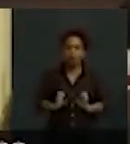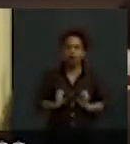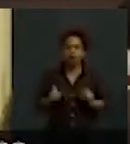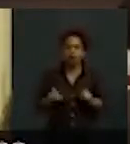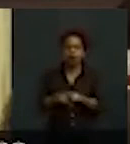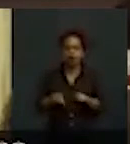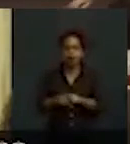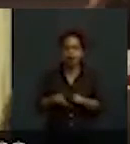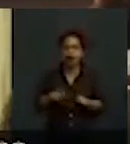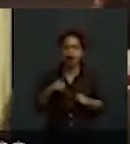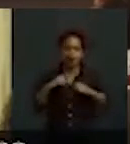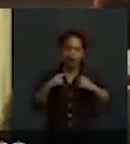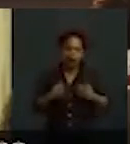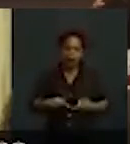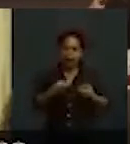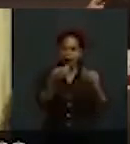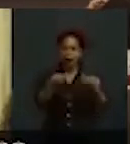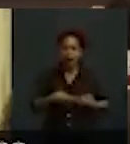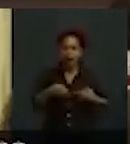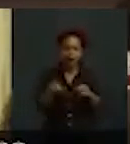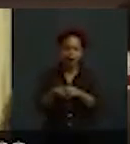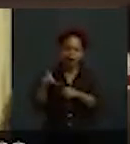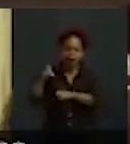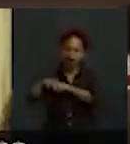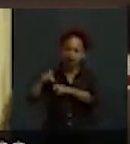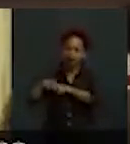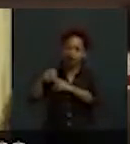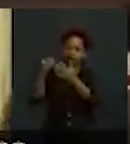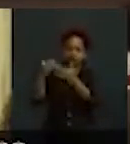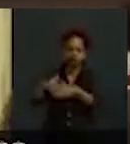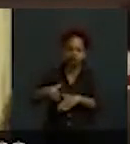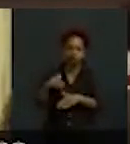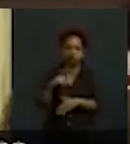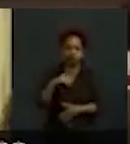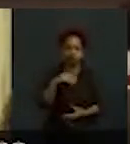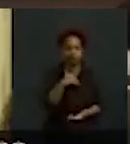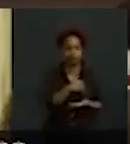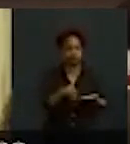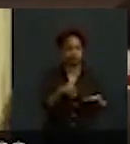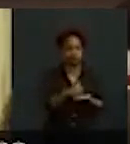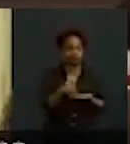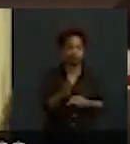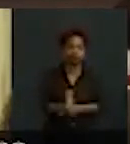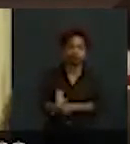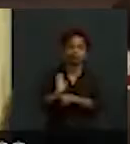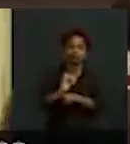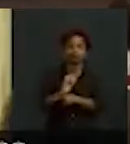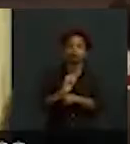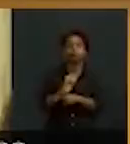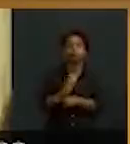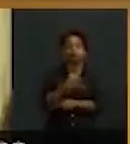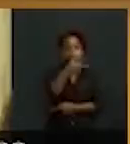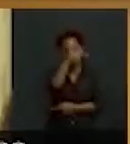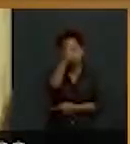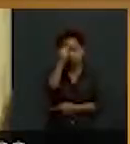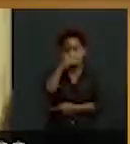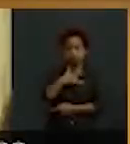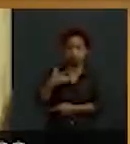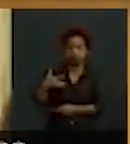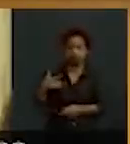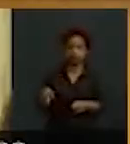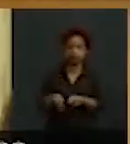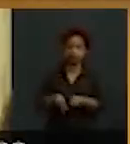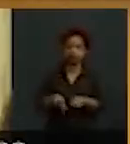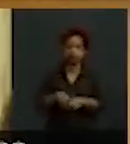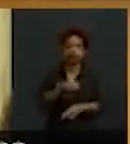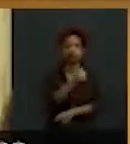espírito humanitário. Médica concursada das Secretarias Estadual e Municipal de Saúde do Estado do